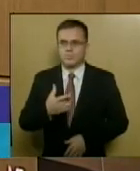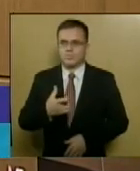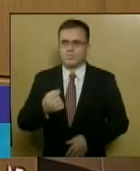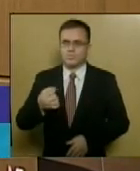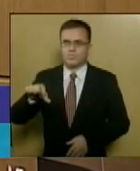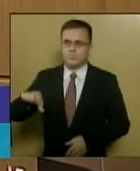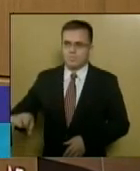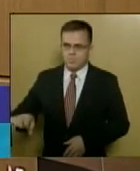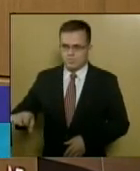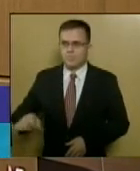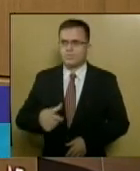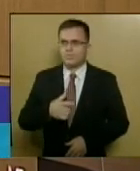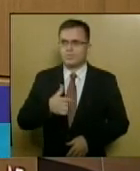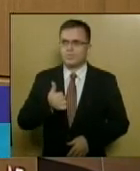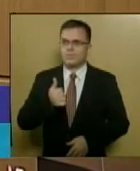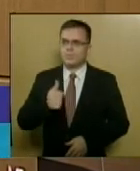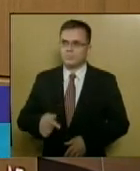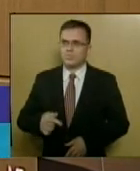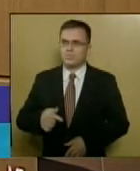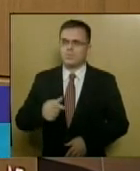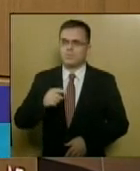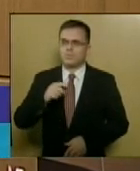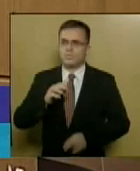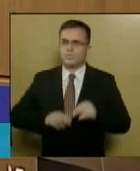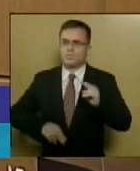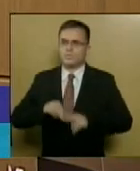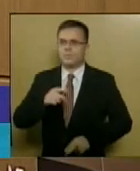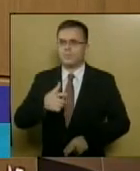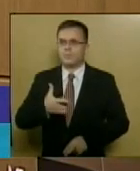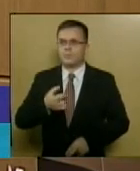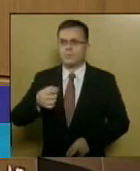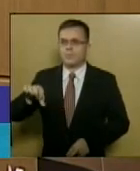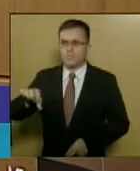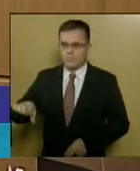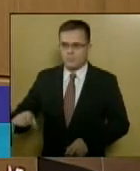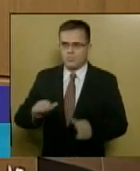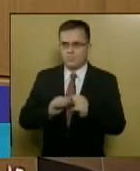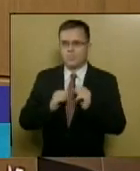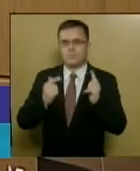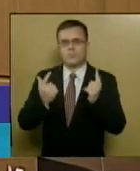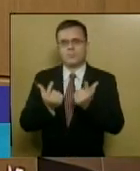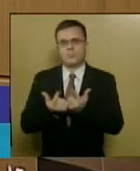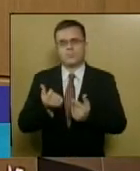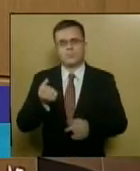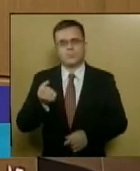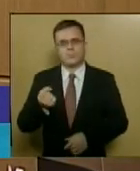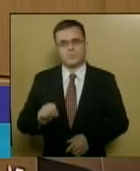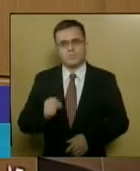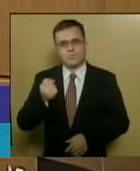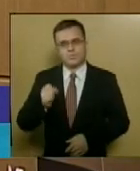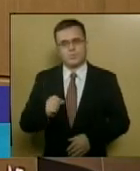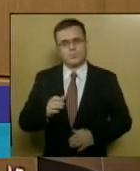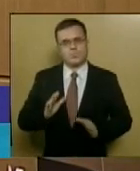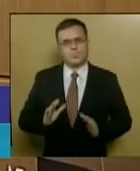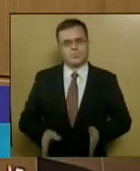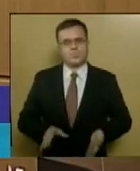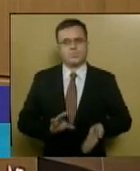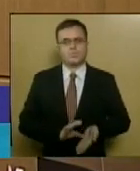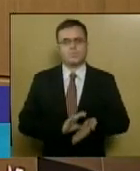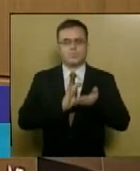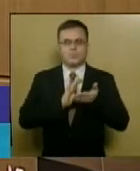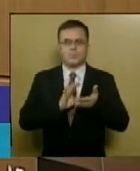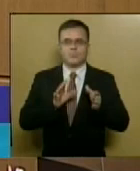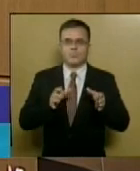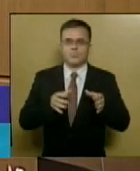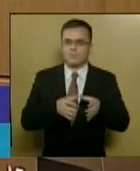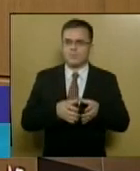3/2009, de 17 de junho de 2009, da Assembleia Legislativa do Estado de Sergipe, os membros do Conselho da Ordem do